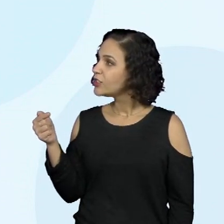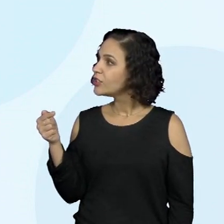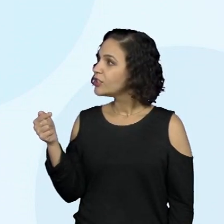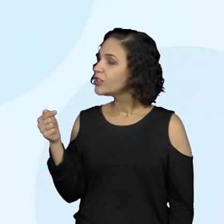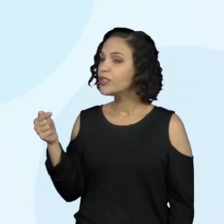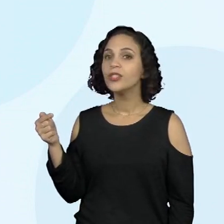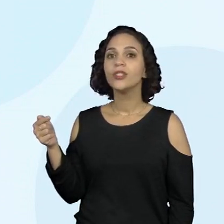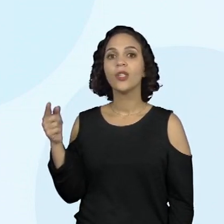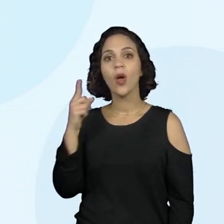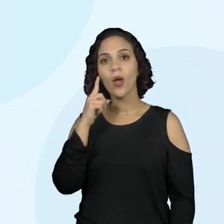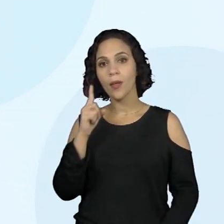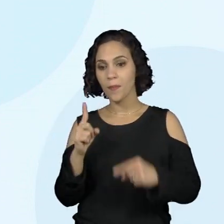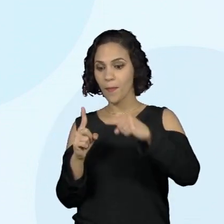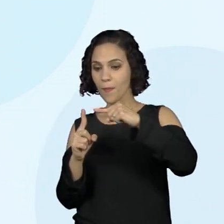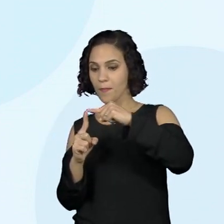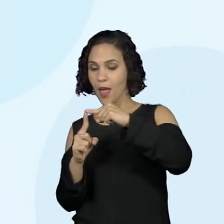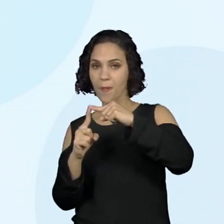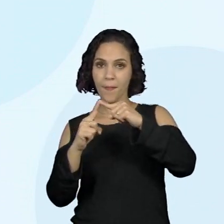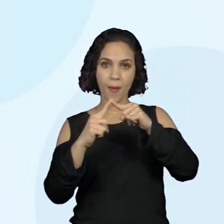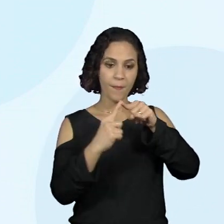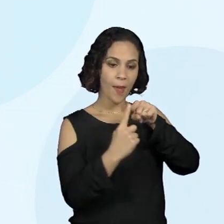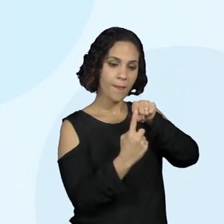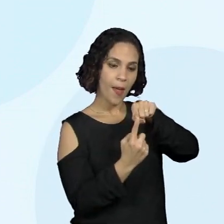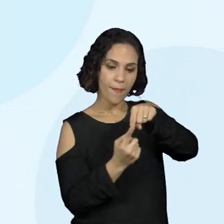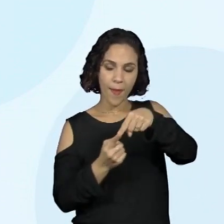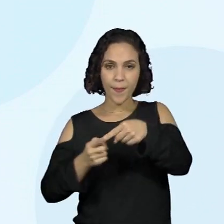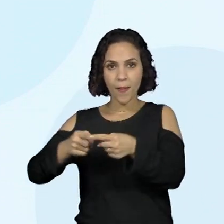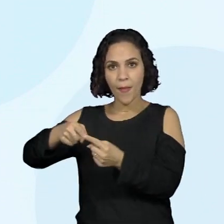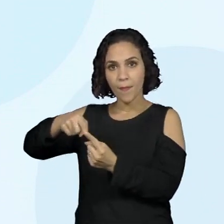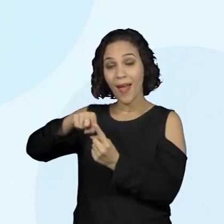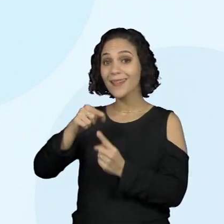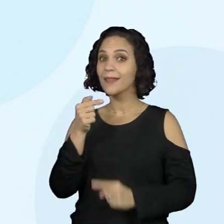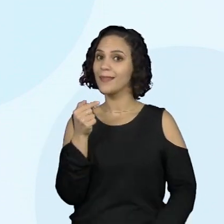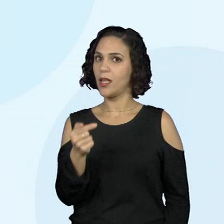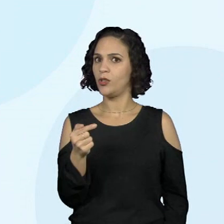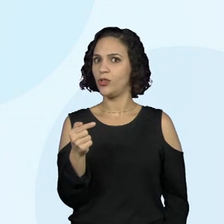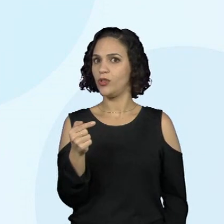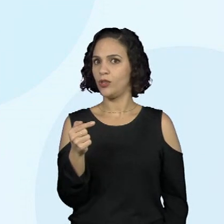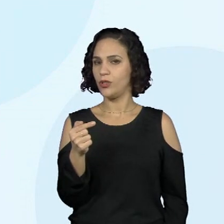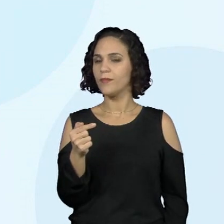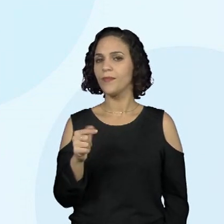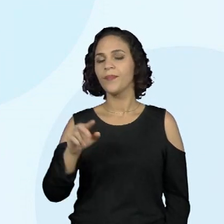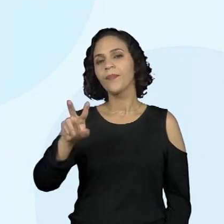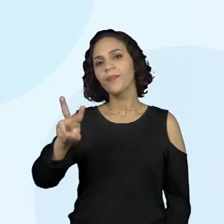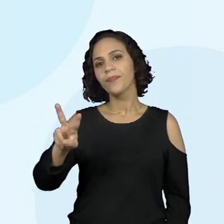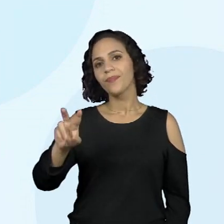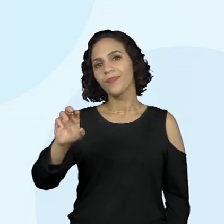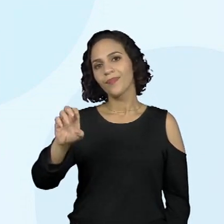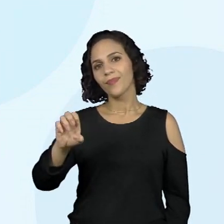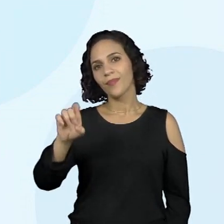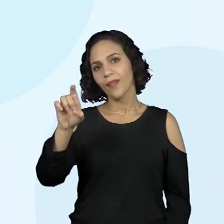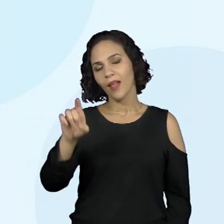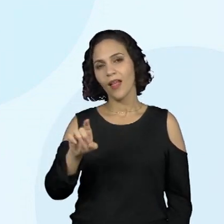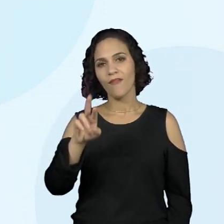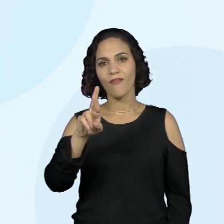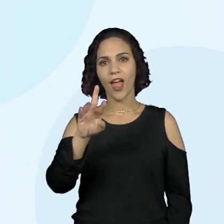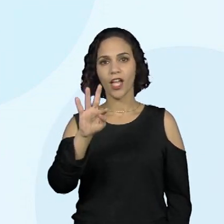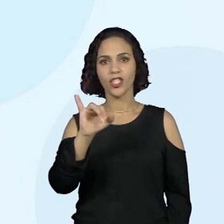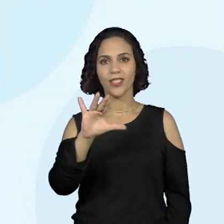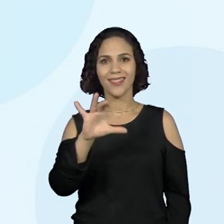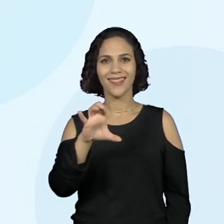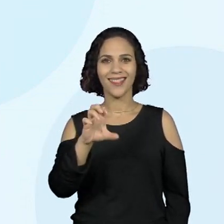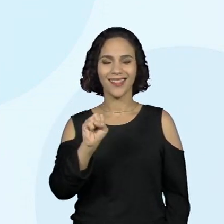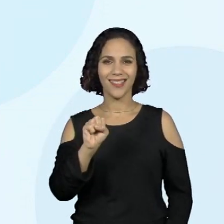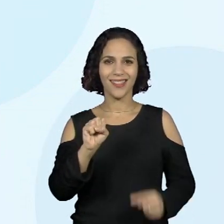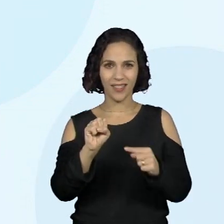7 vértices. Vamos registrar? 7 vértices. Conseguiram observar bem onde as arestas